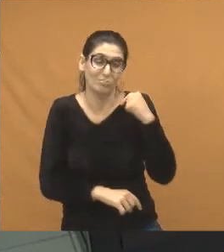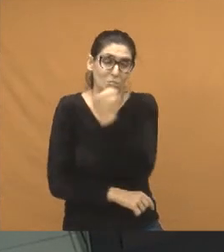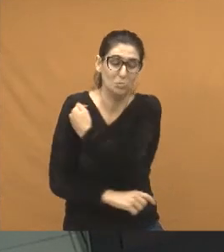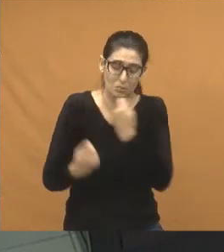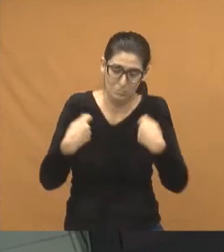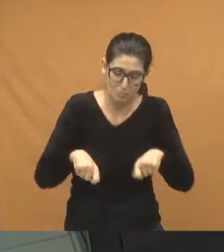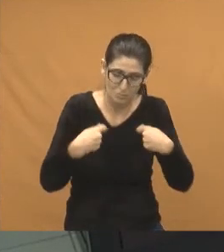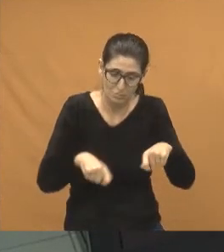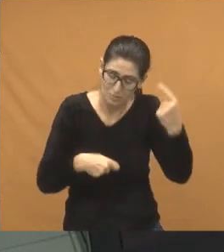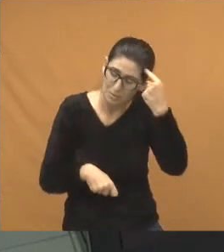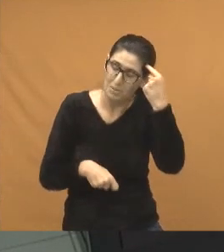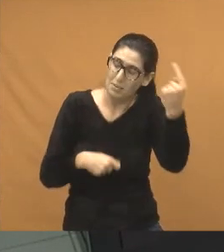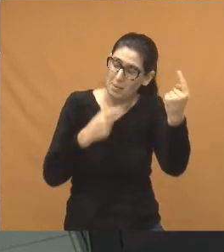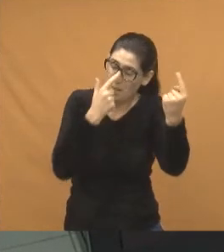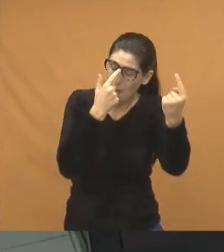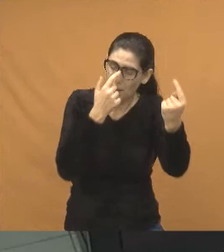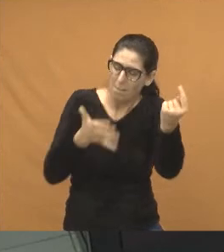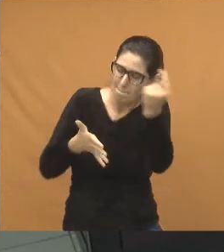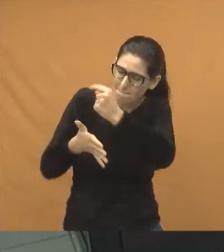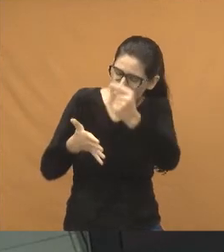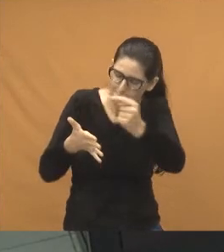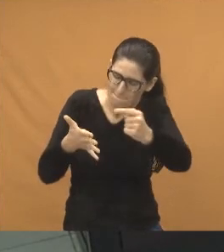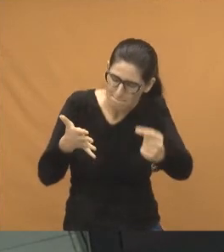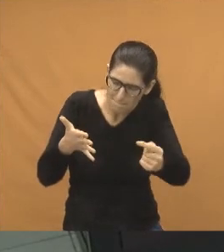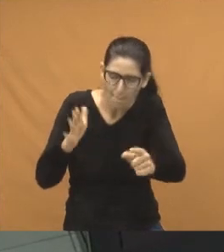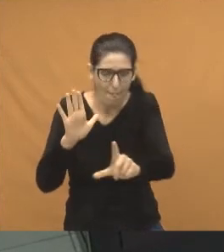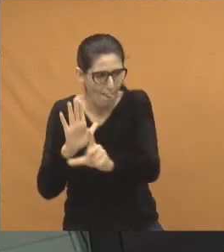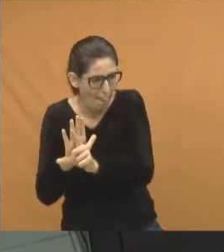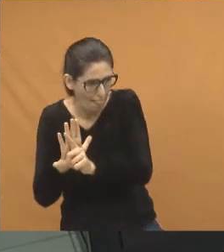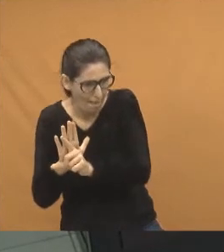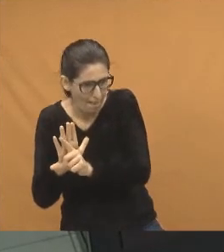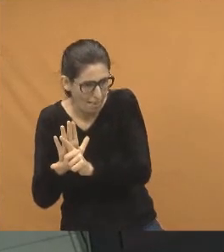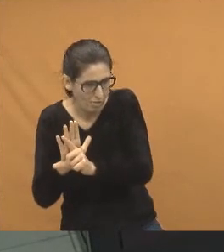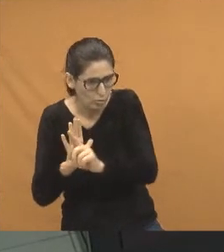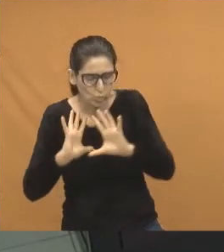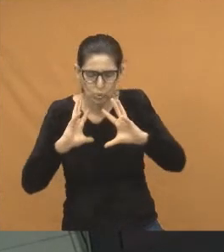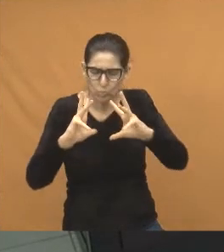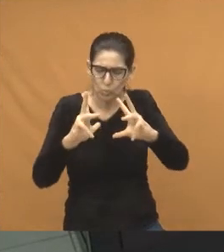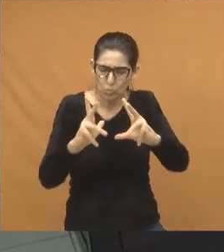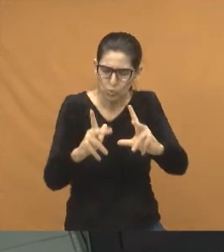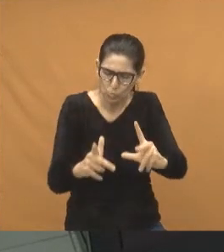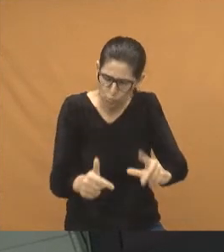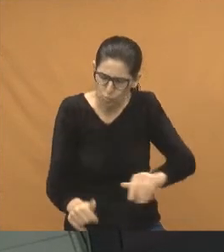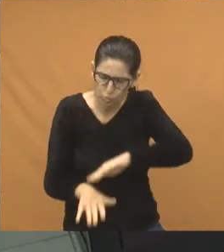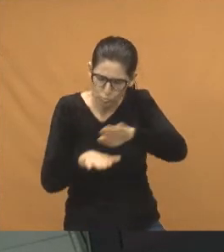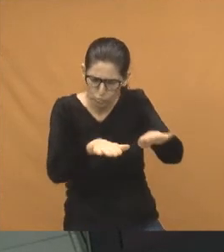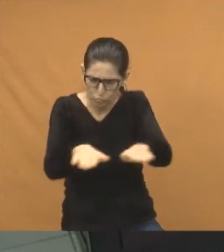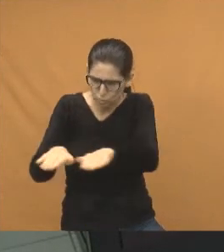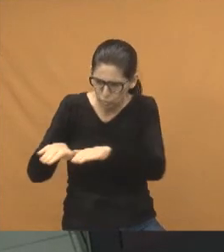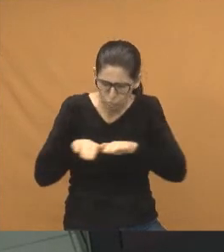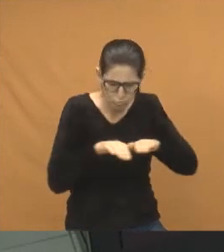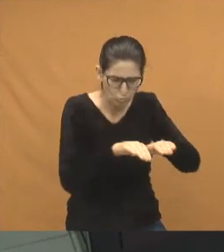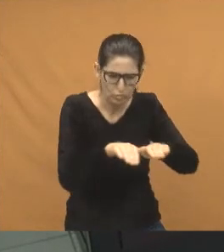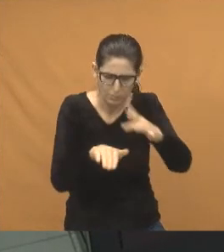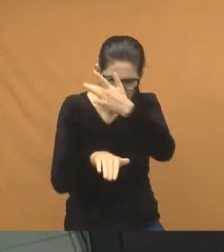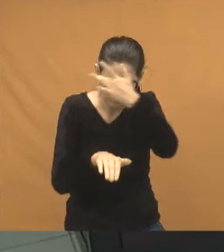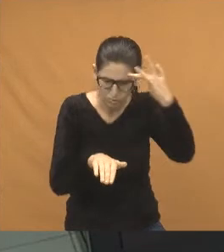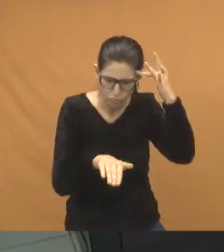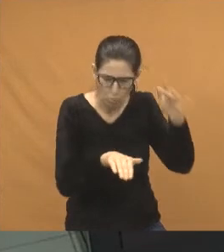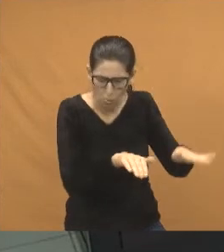em ficar abrindo precedentes nas nossas leis. Ou a gente inclui todos os cidadãos no mesmo grau, número e grau, porque a gente sabe